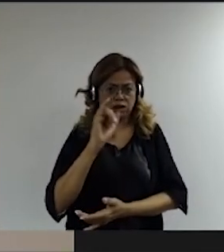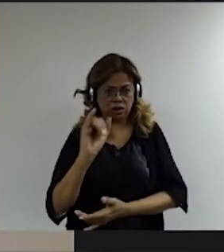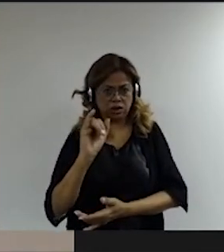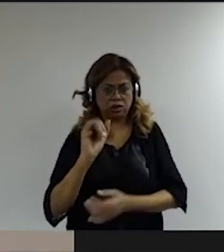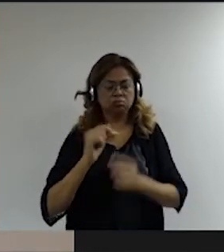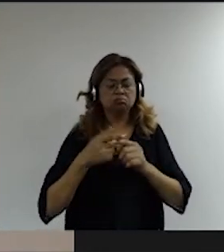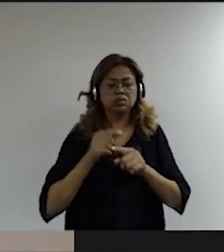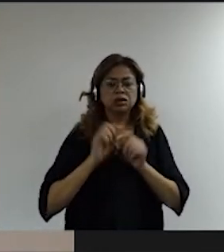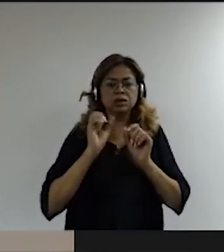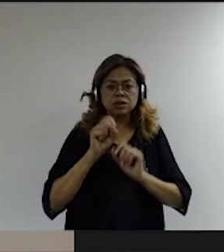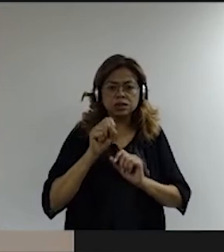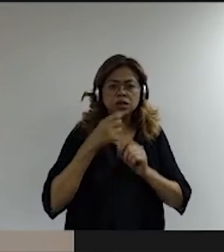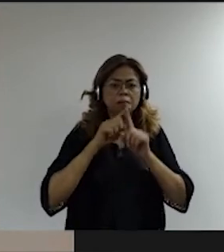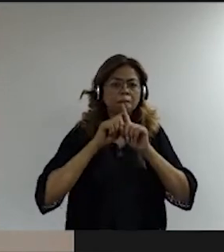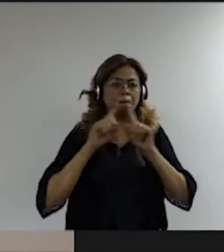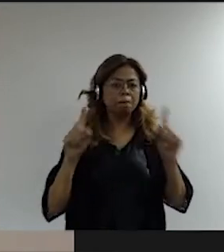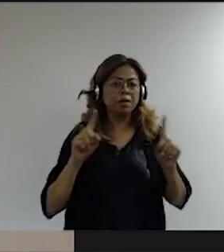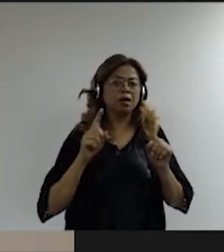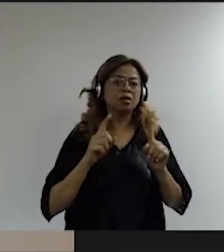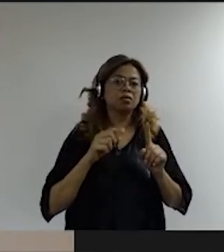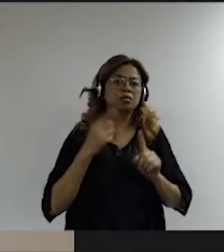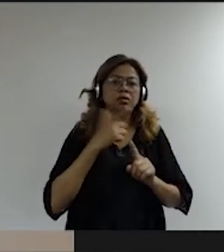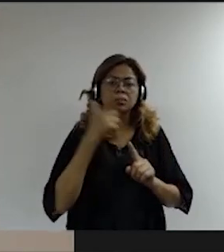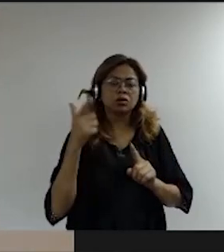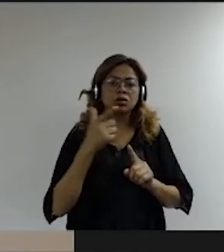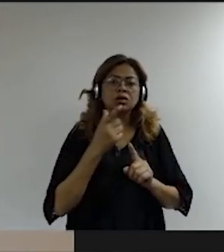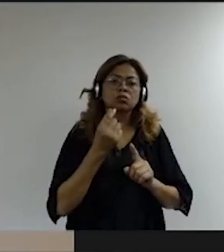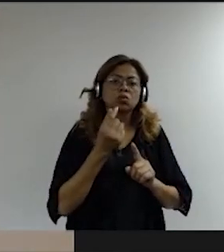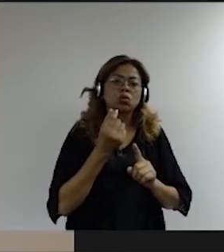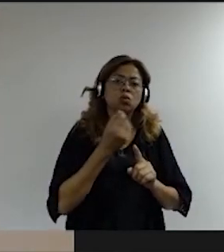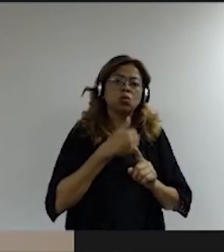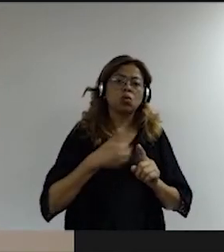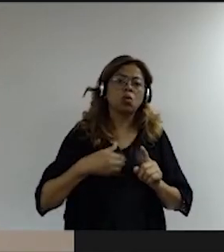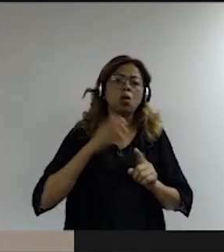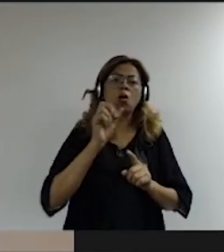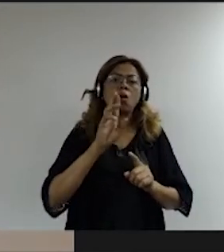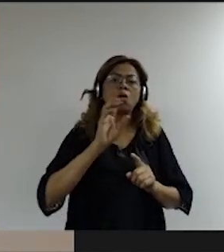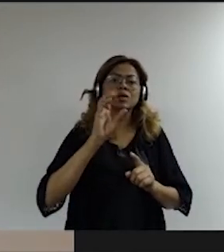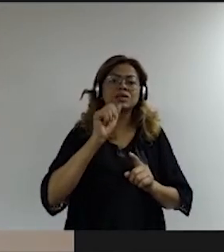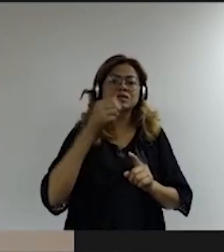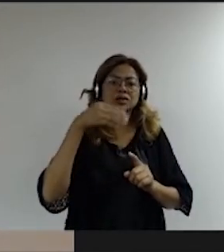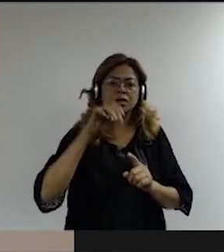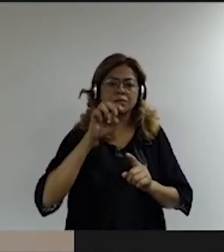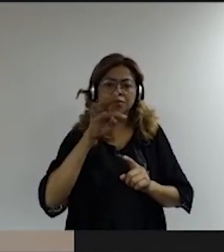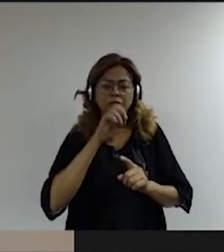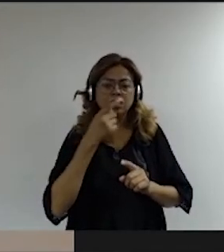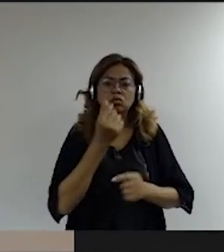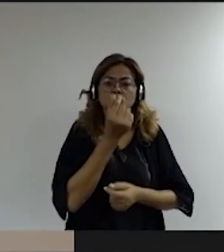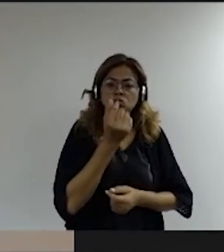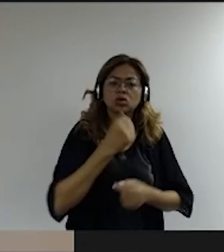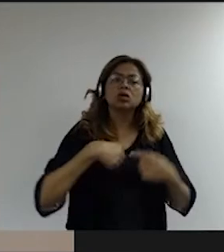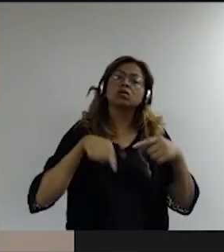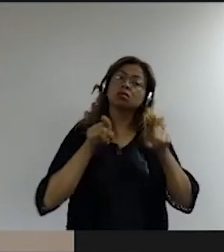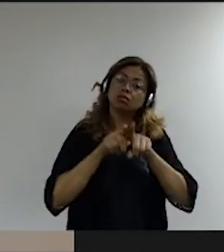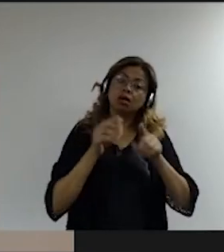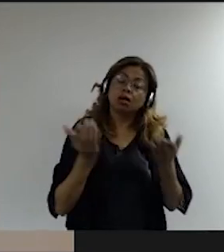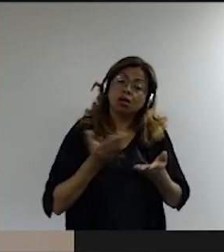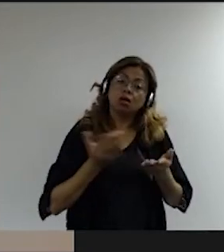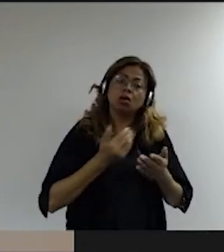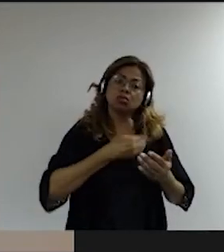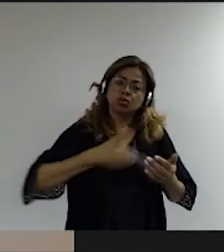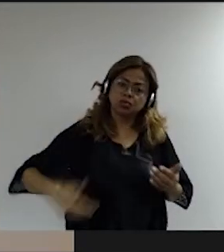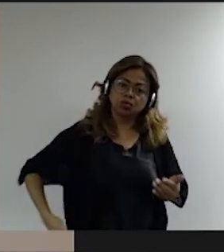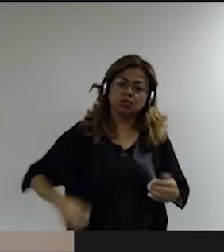foi feito, porque senão não teríamos trabalhado no meio dessa pandemia, estaríamos simplesmente parados. Ainda bem, os estados que